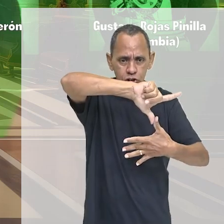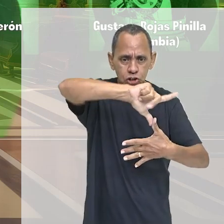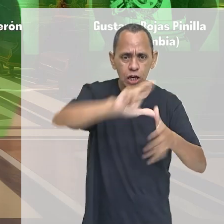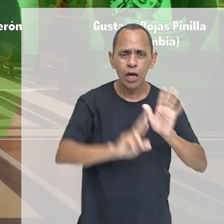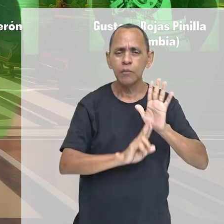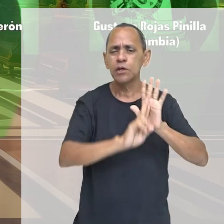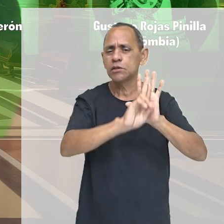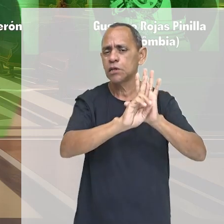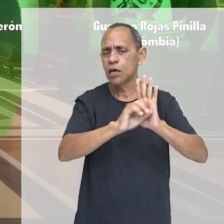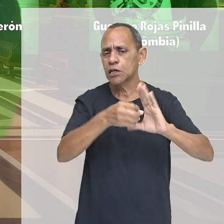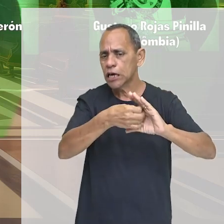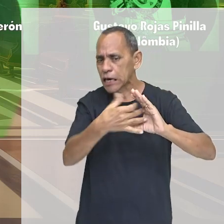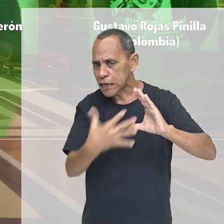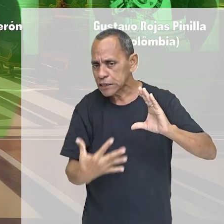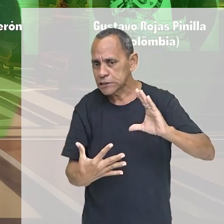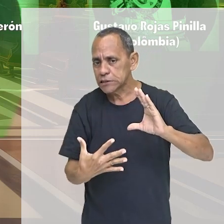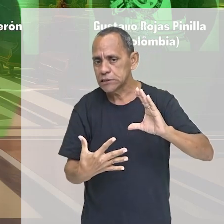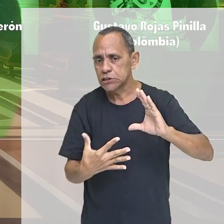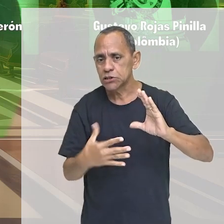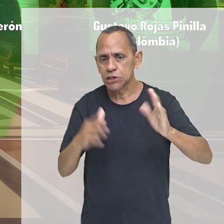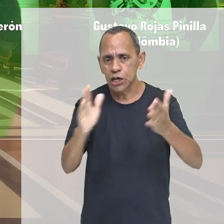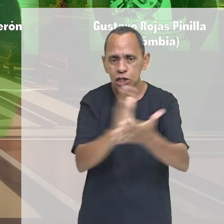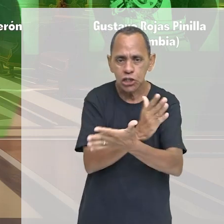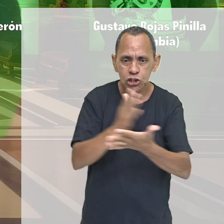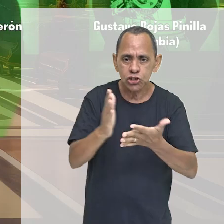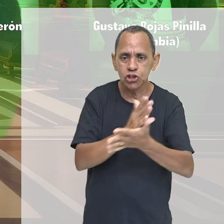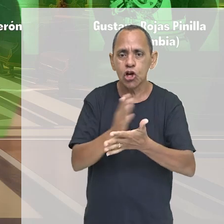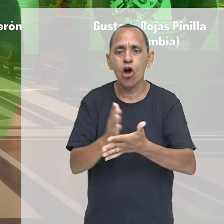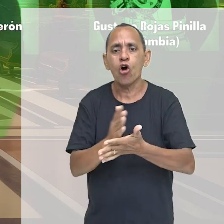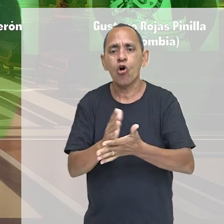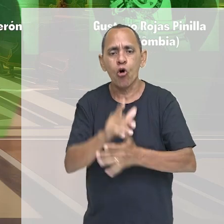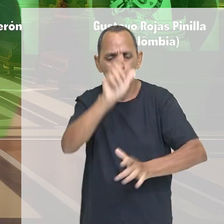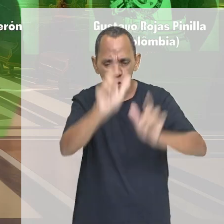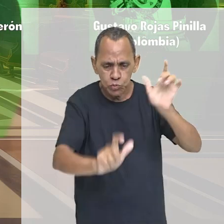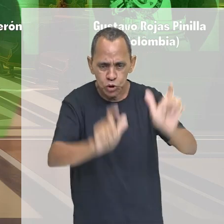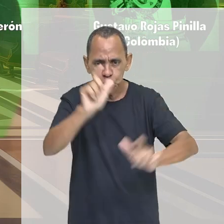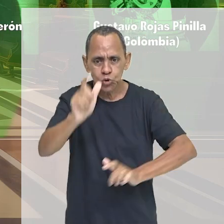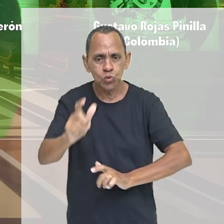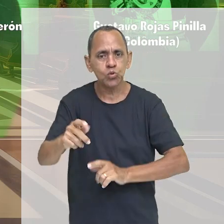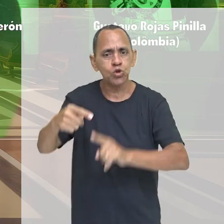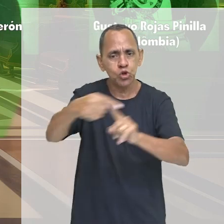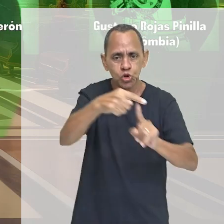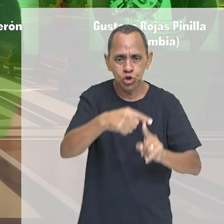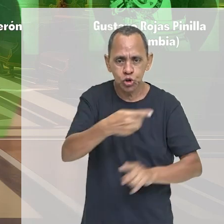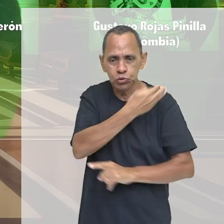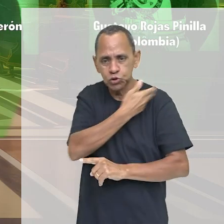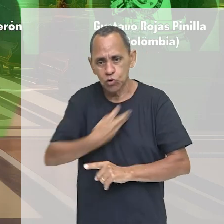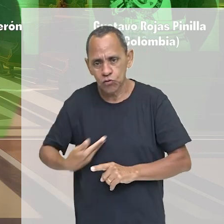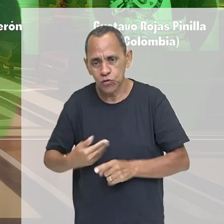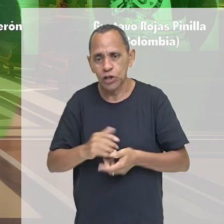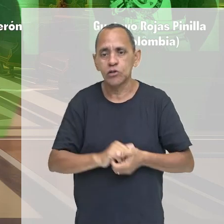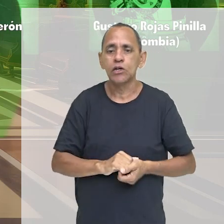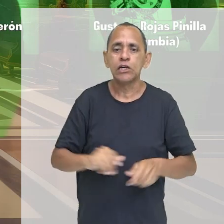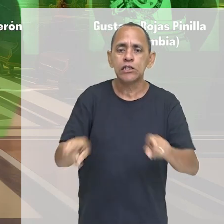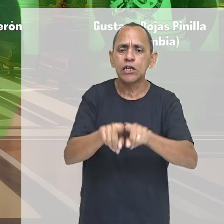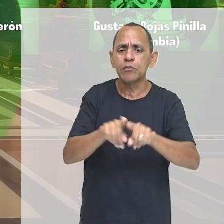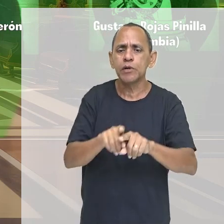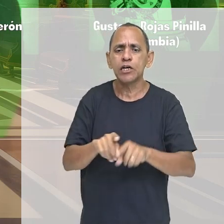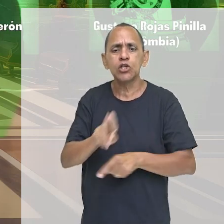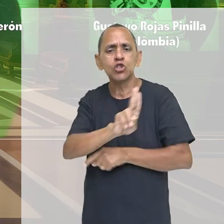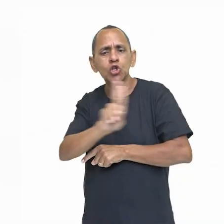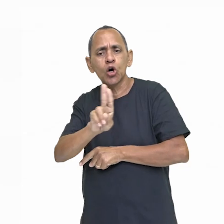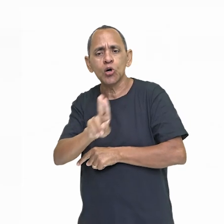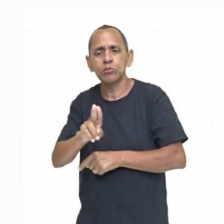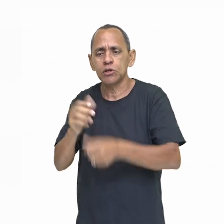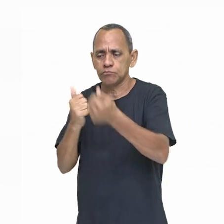com características desta forma de governo que é o populismo, né?